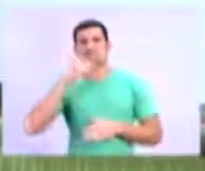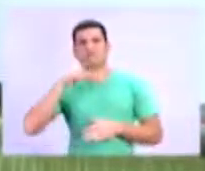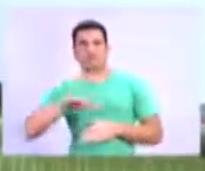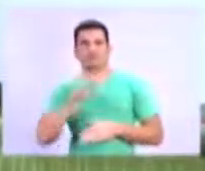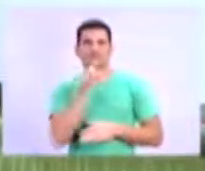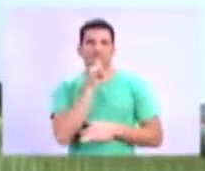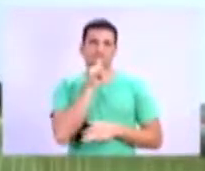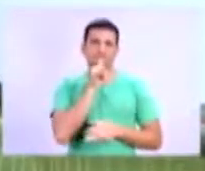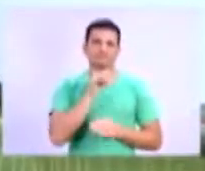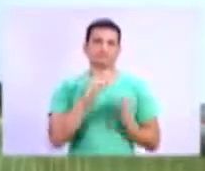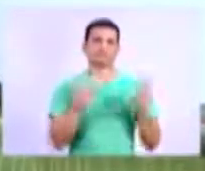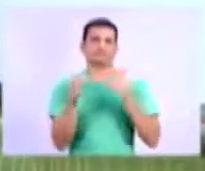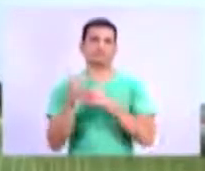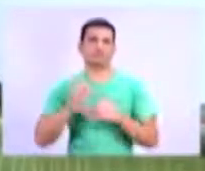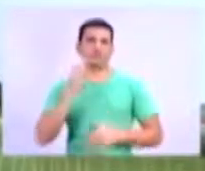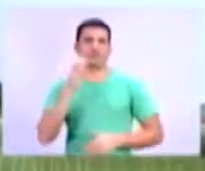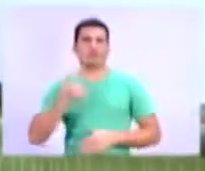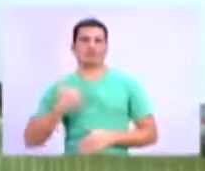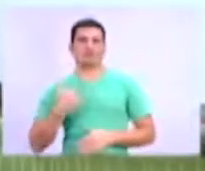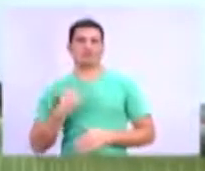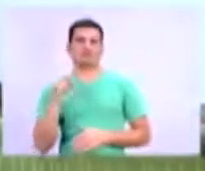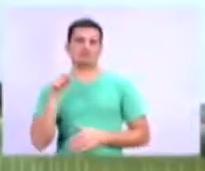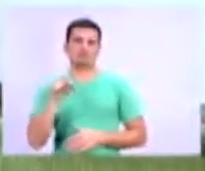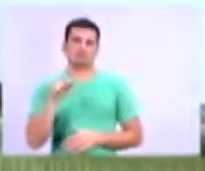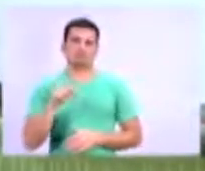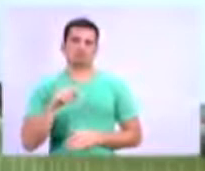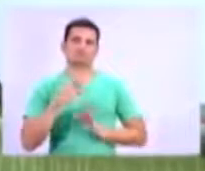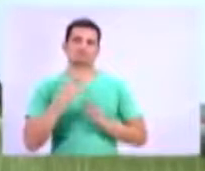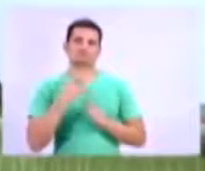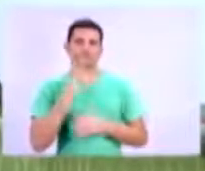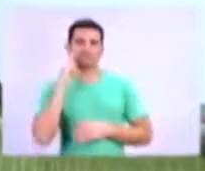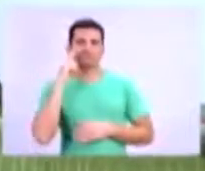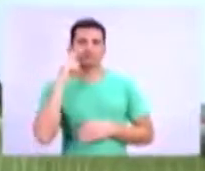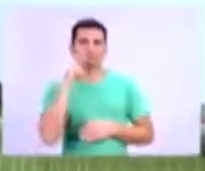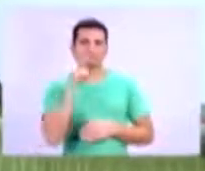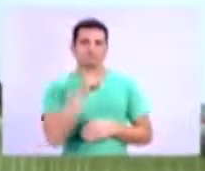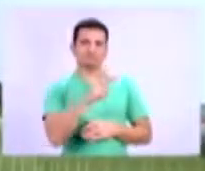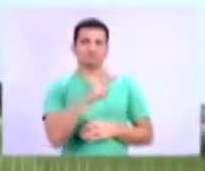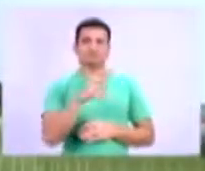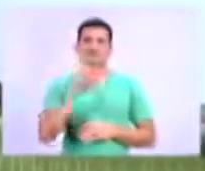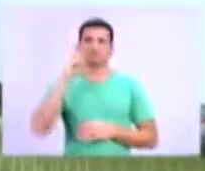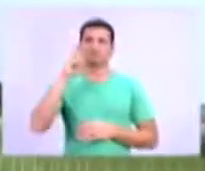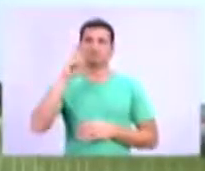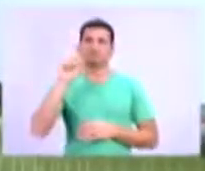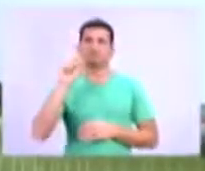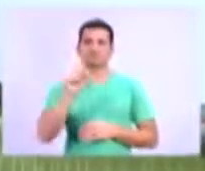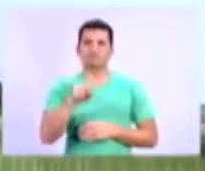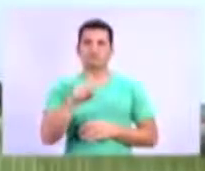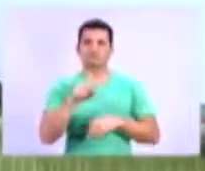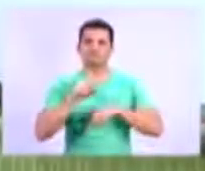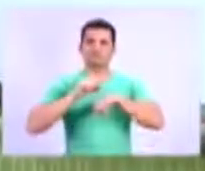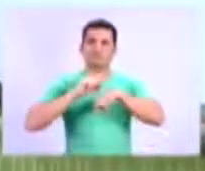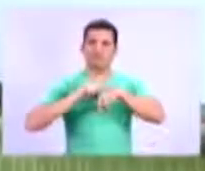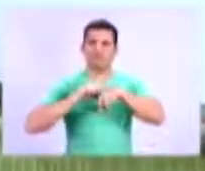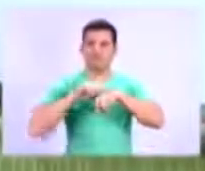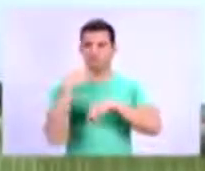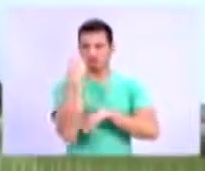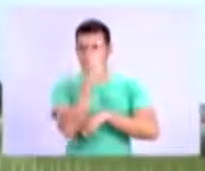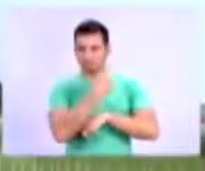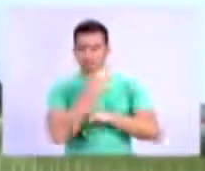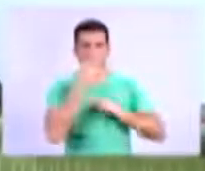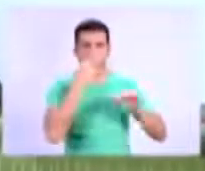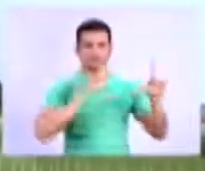de até 5 anos, provavelmente ela já tenha visto mais de 5.000 horas de televisão. Então, é toda